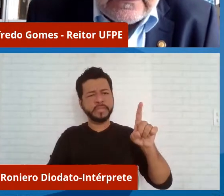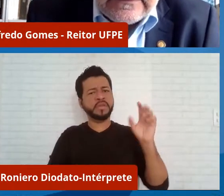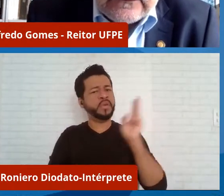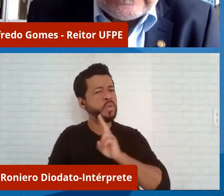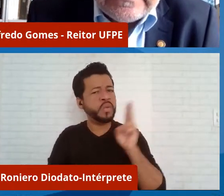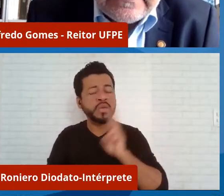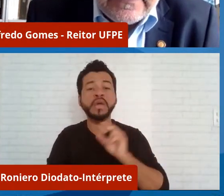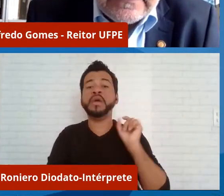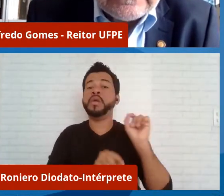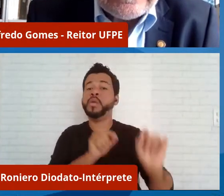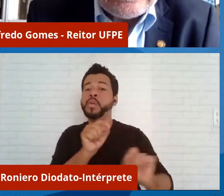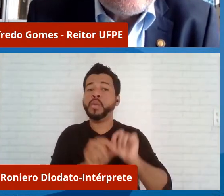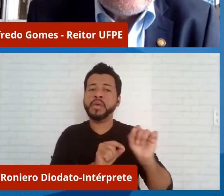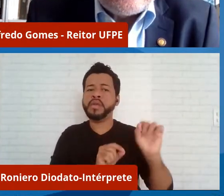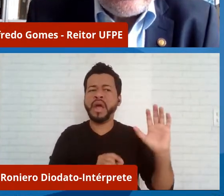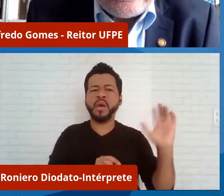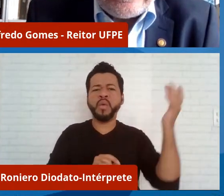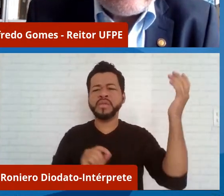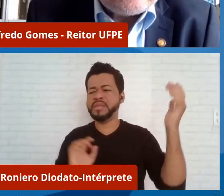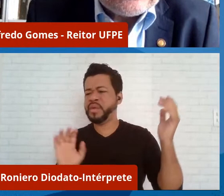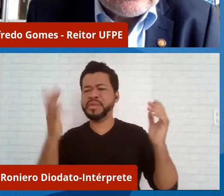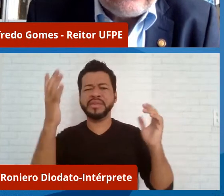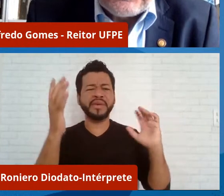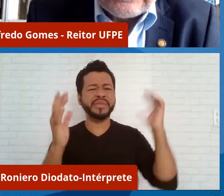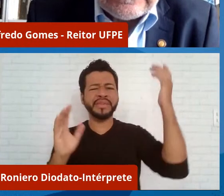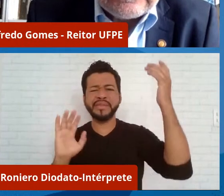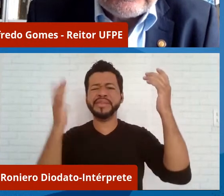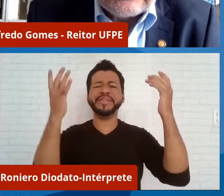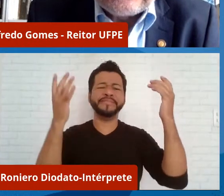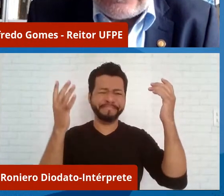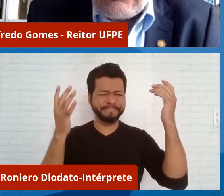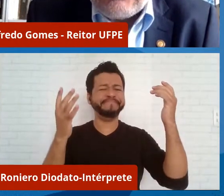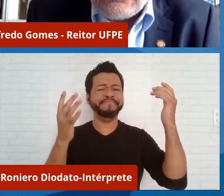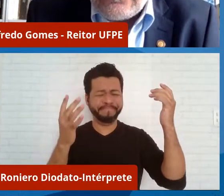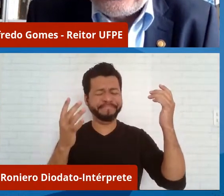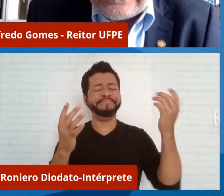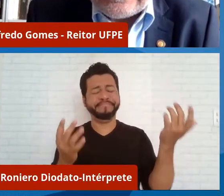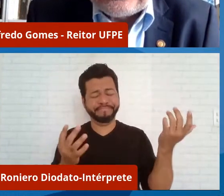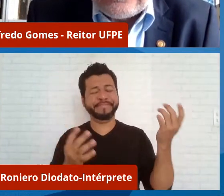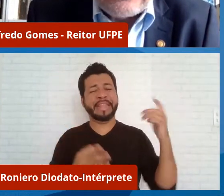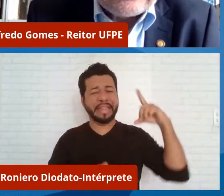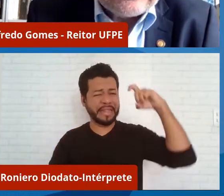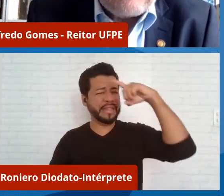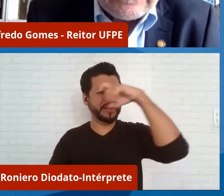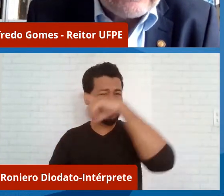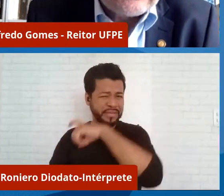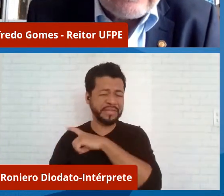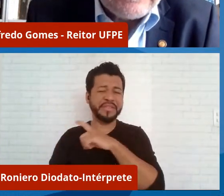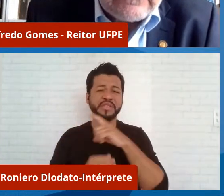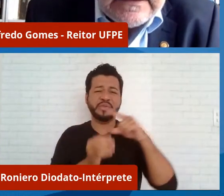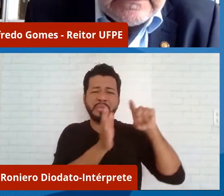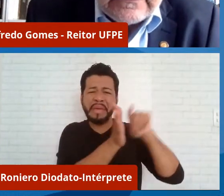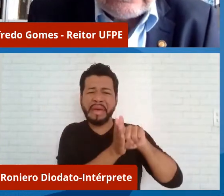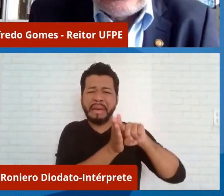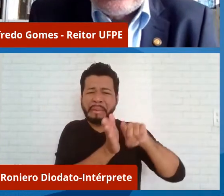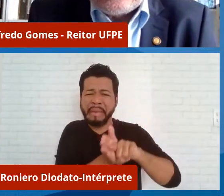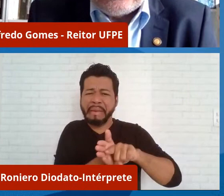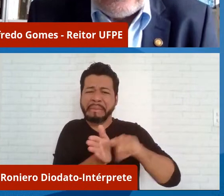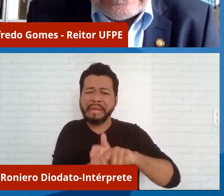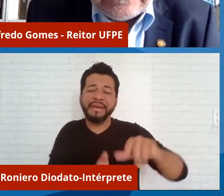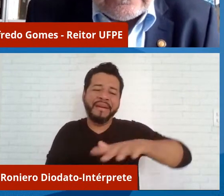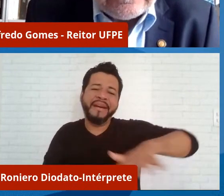de acontecimentos, né, que estão, portanto, de alguma forma e negativamente abalando o campo da